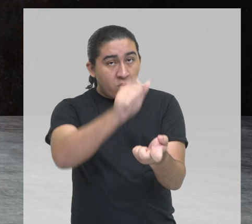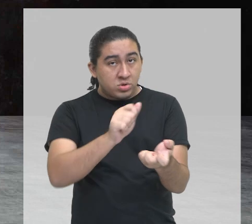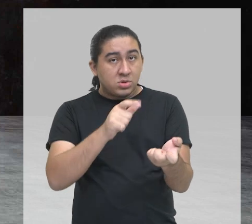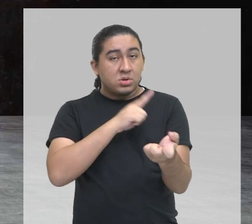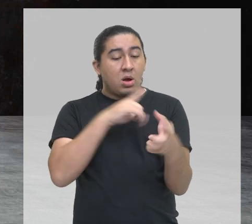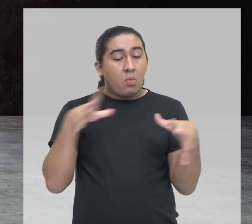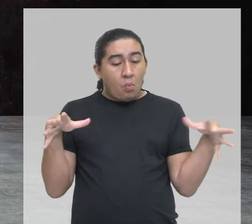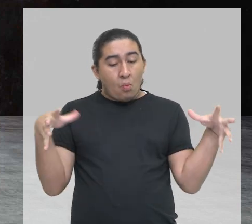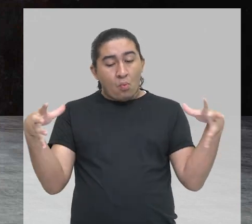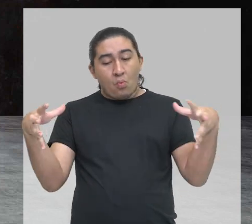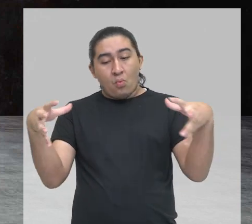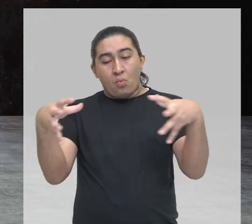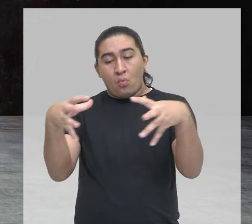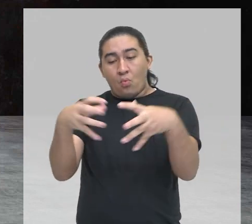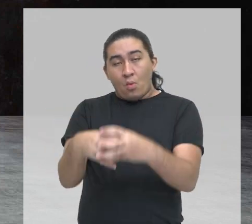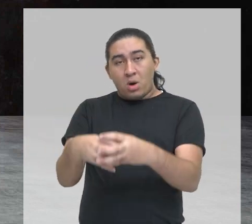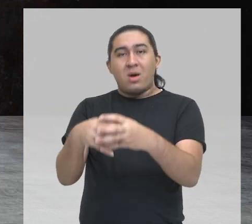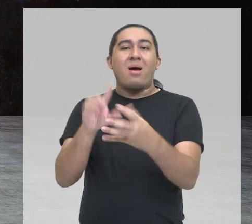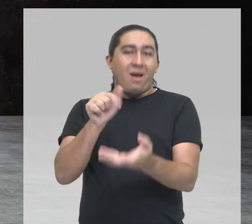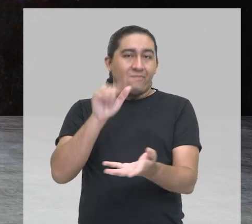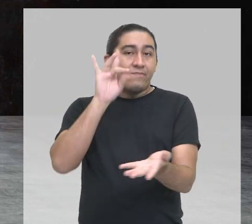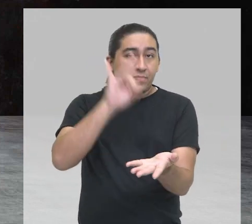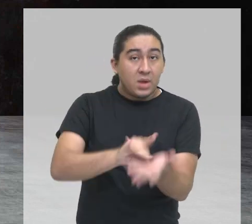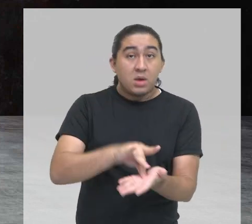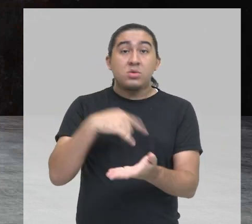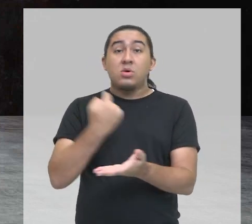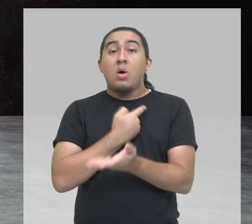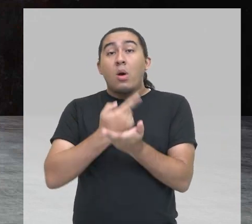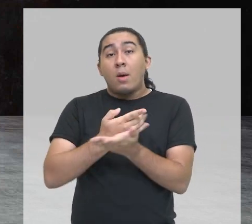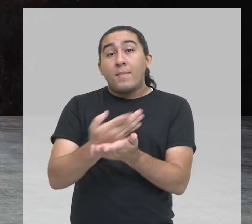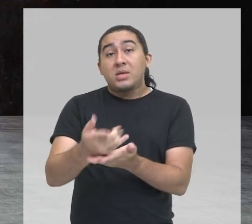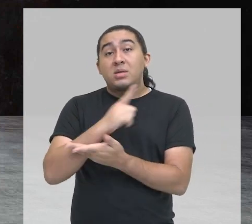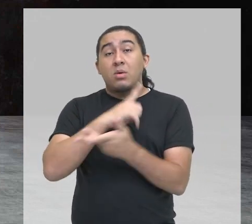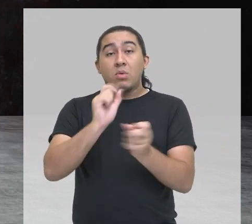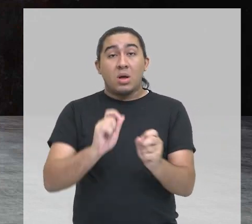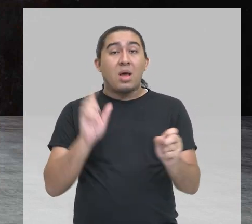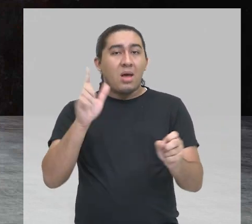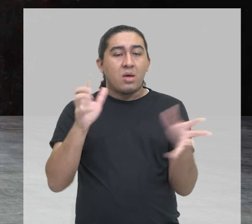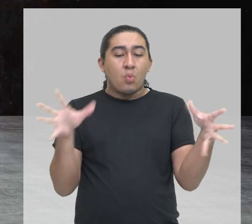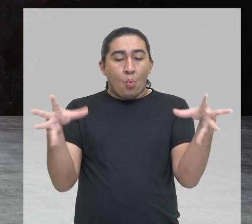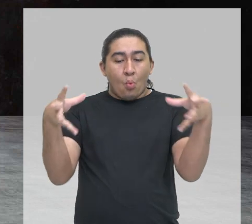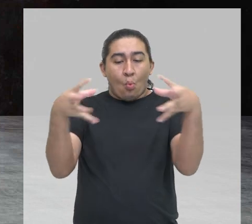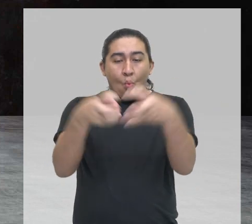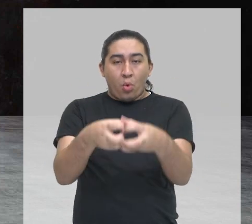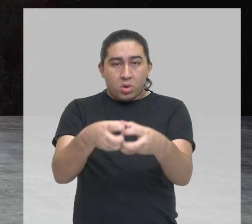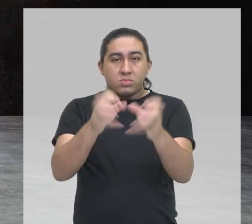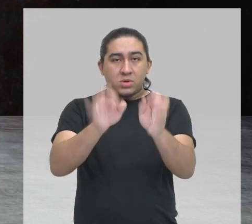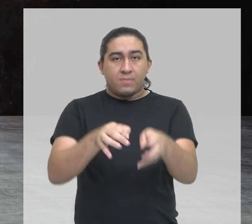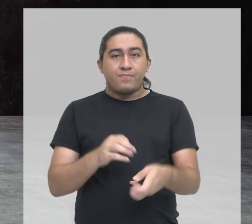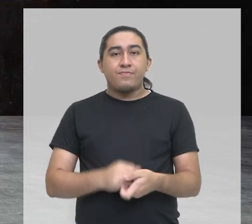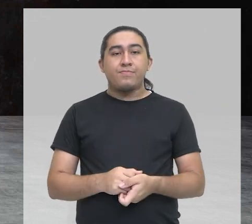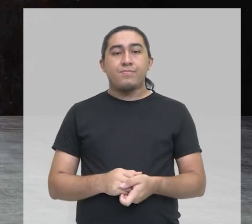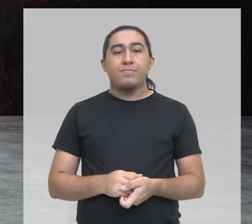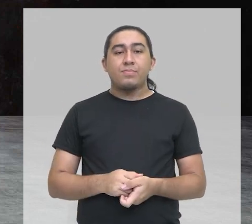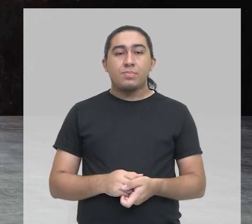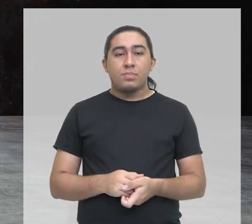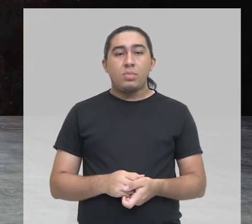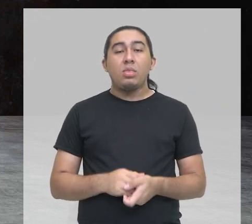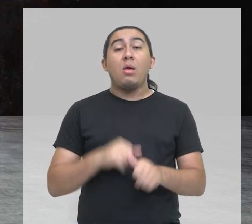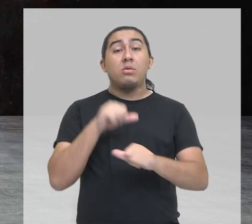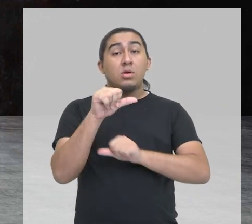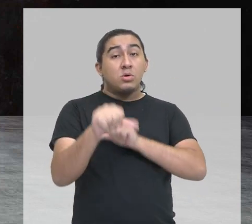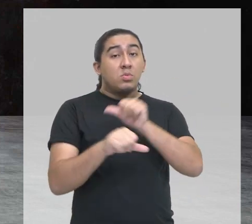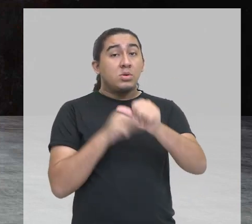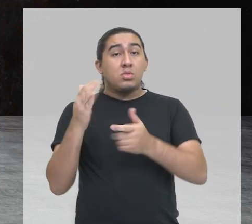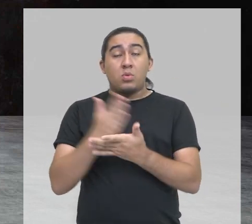agrupar, aproximar tudo isso, aí nós começaremos a ter o processo de fusão nuclear, a transformação de uns